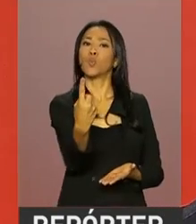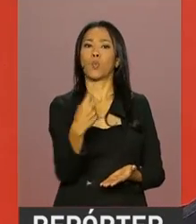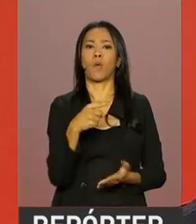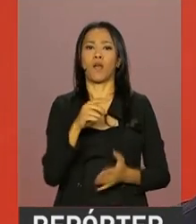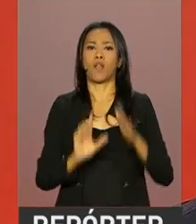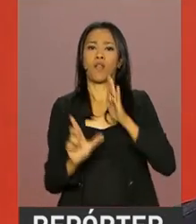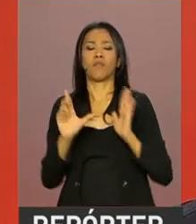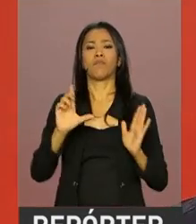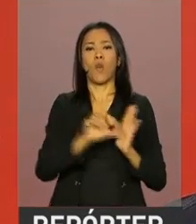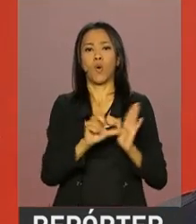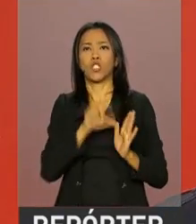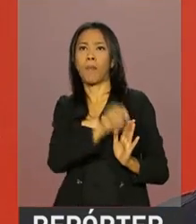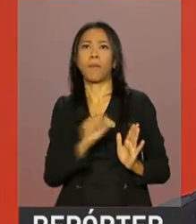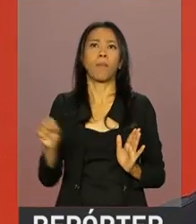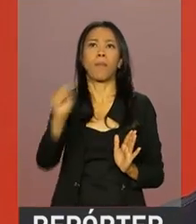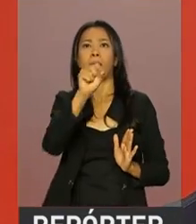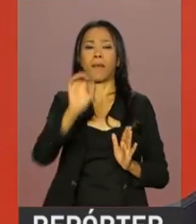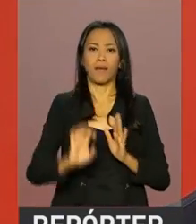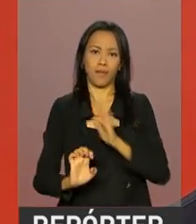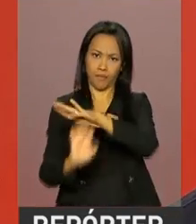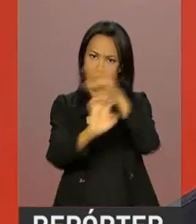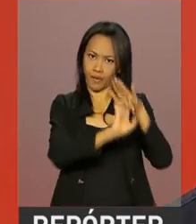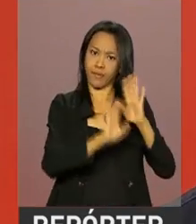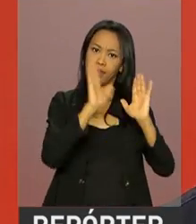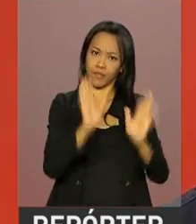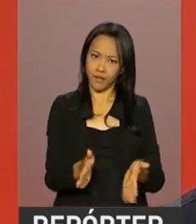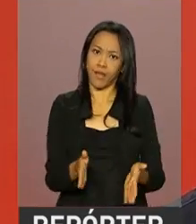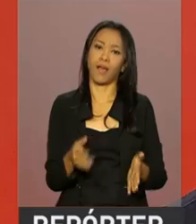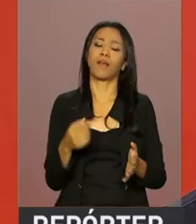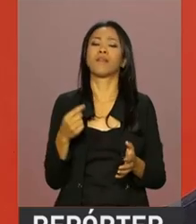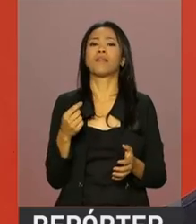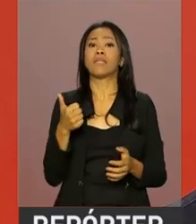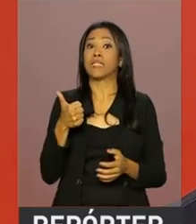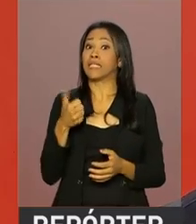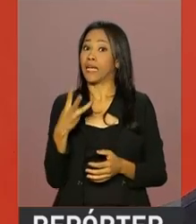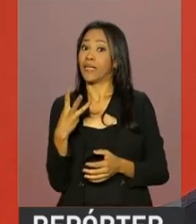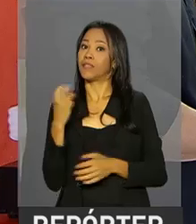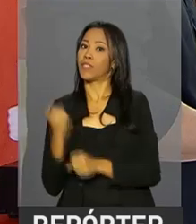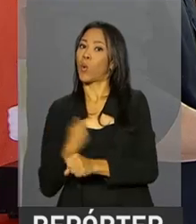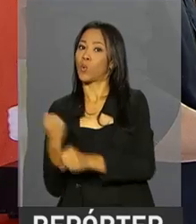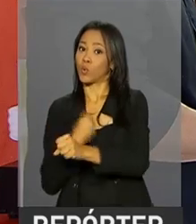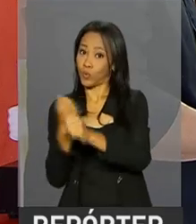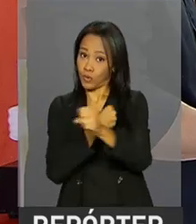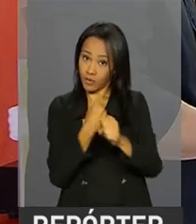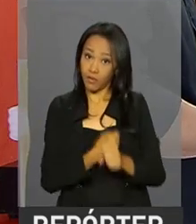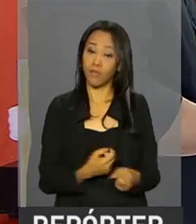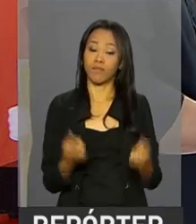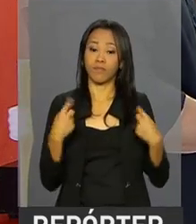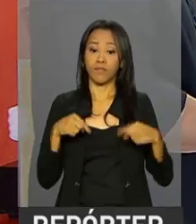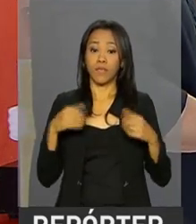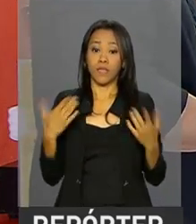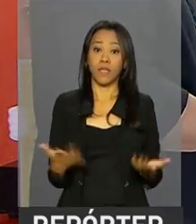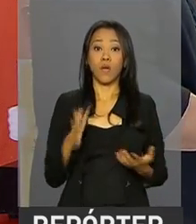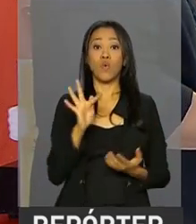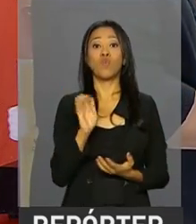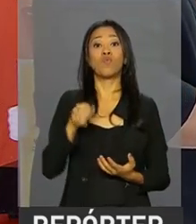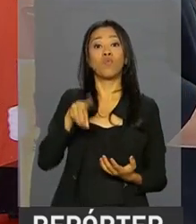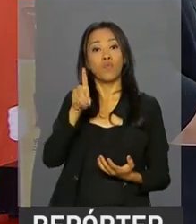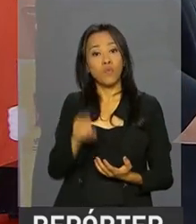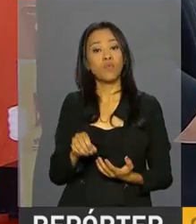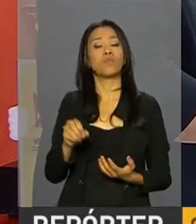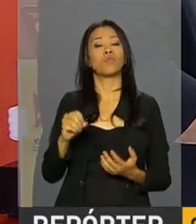centro oeste tá 18 operando três em em abertura em construção com fundo de financiamento do centro